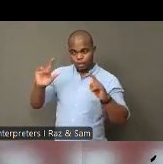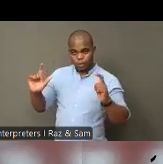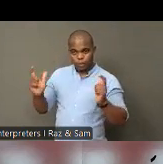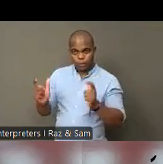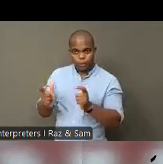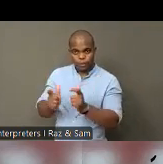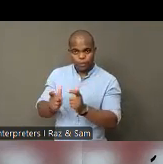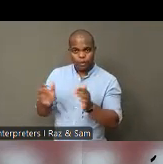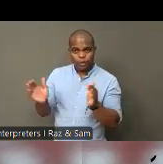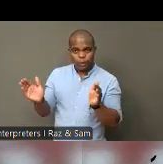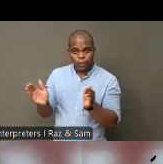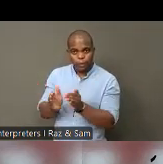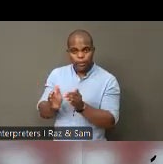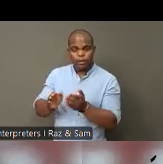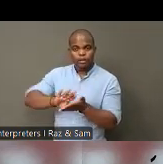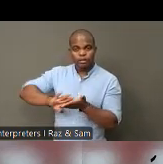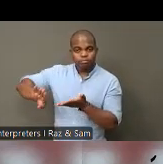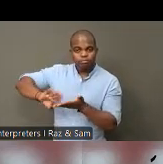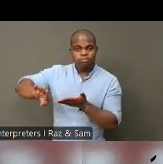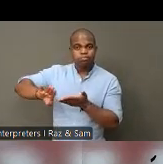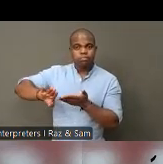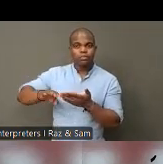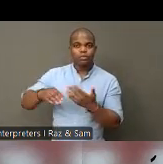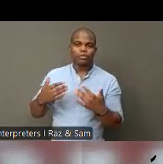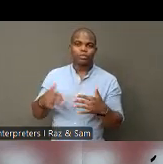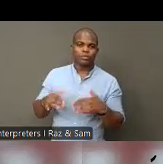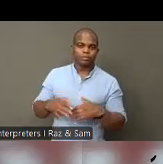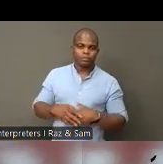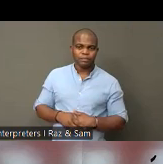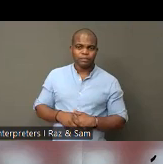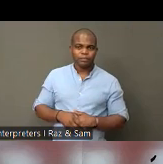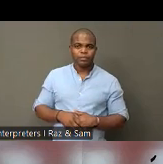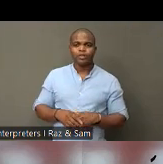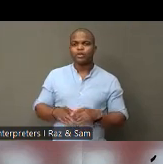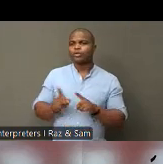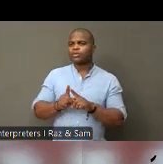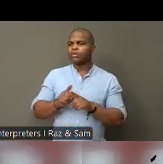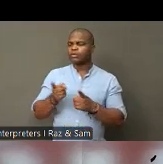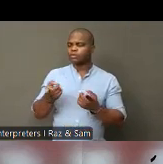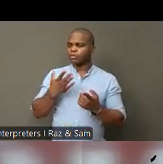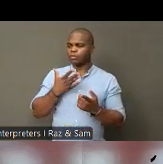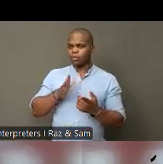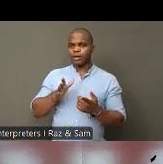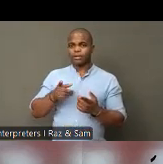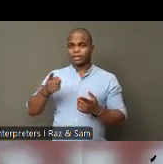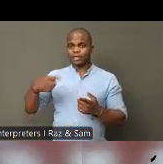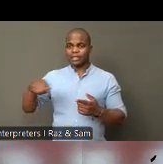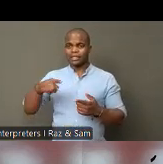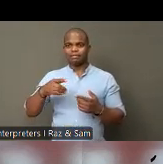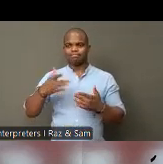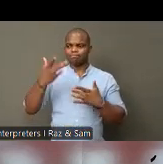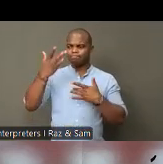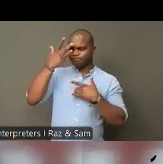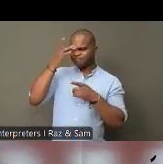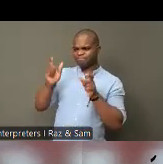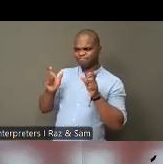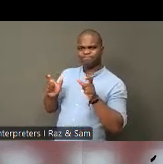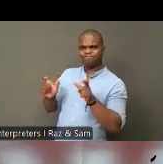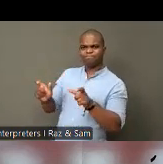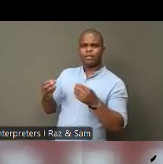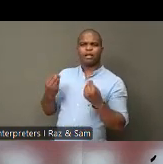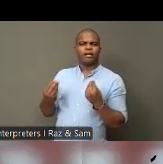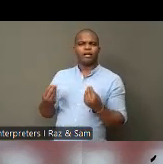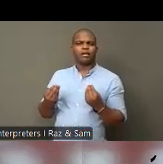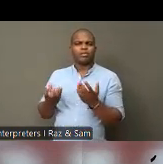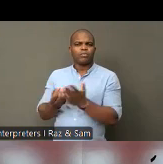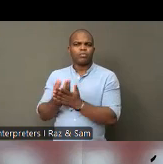melhoramos o acesso à prevenção, diagnóstico e cuidados. E, novamente, uma das coisas que nós conseguimos